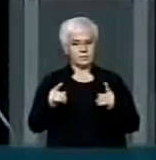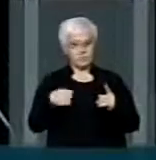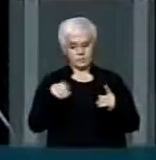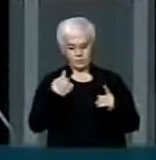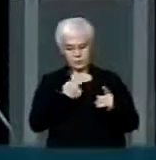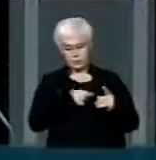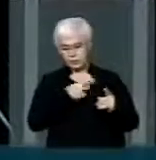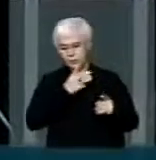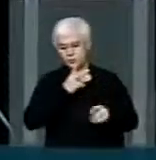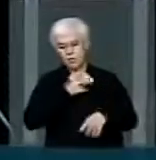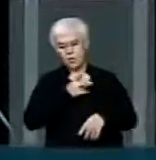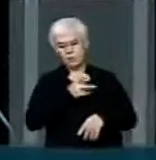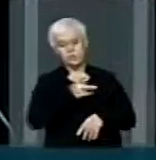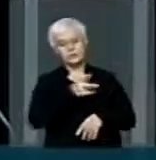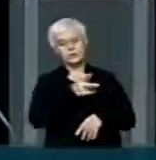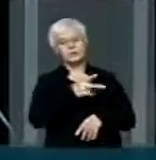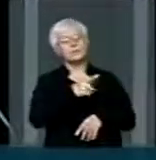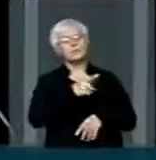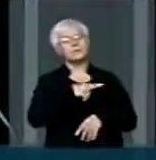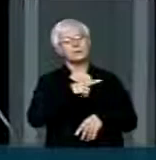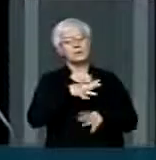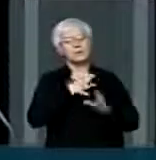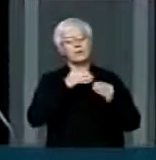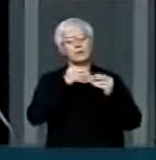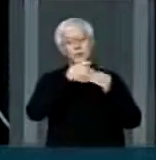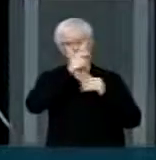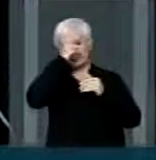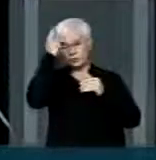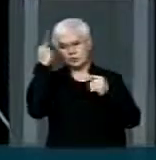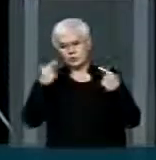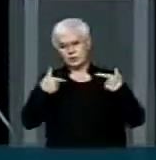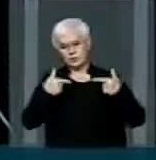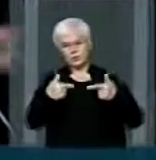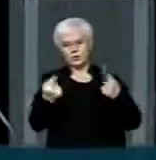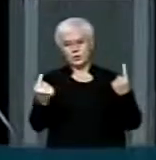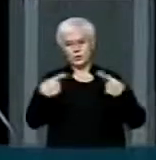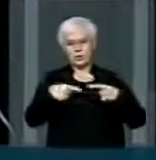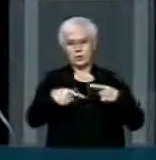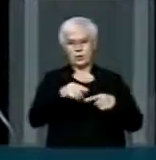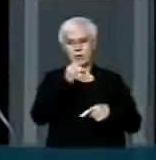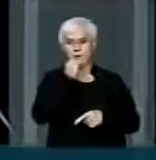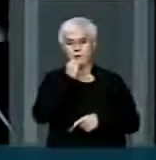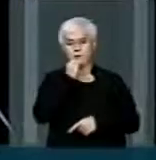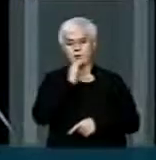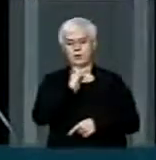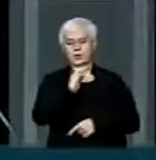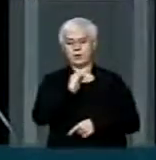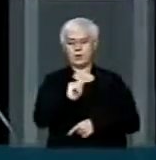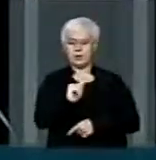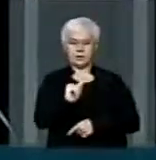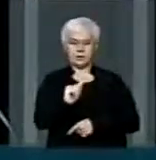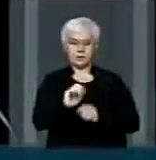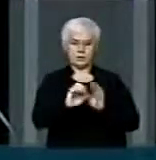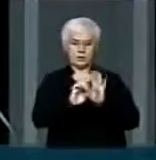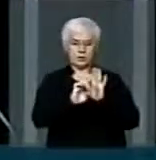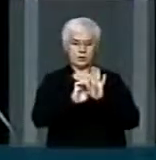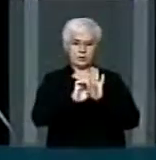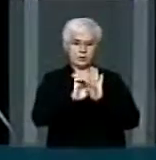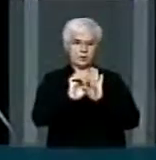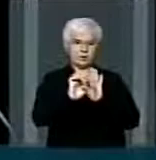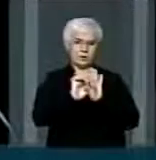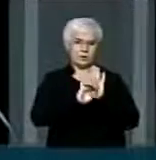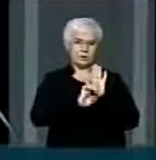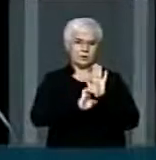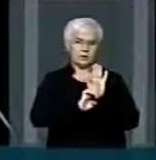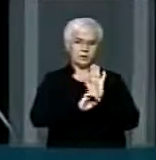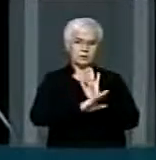ainda temos aqueles que combatem, por exemplo, o ECA. Esse é um legado de que os